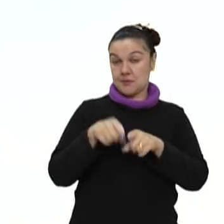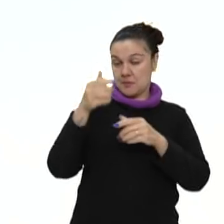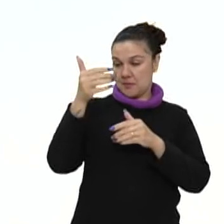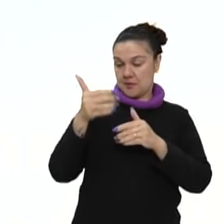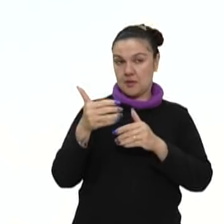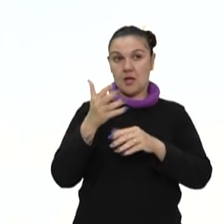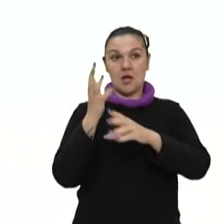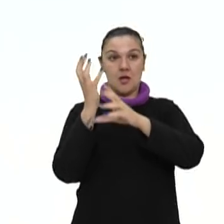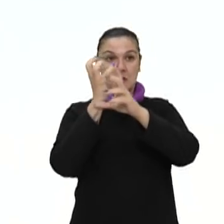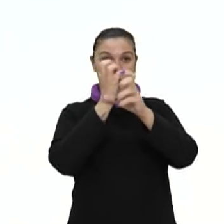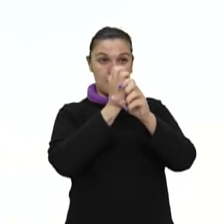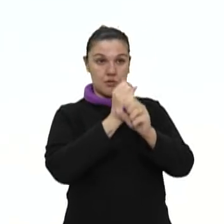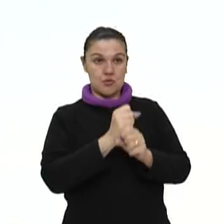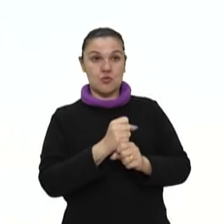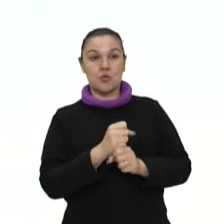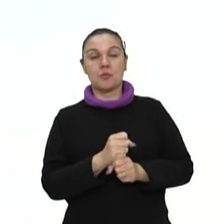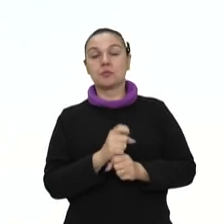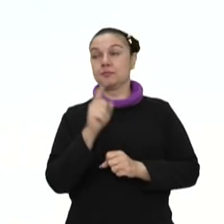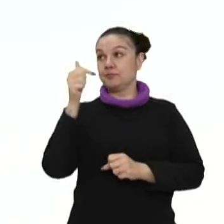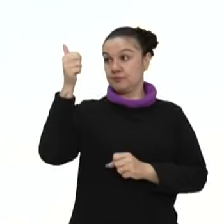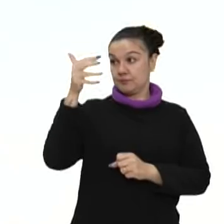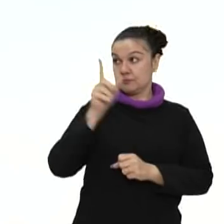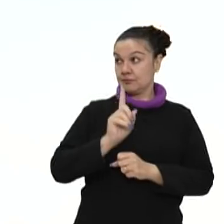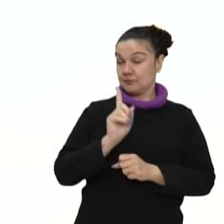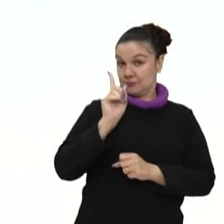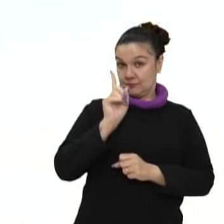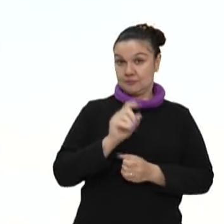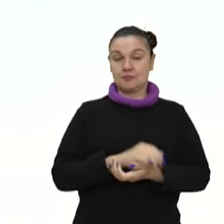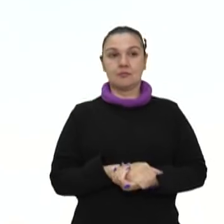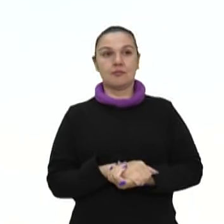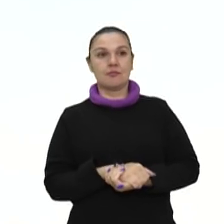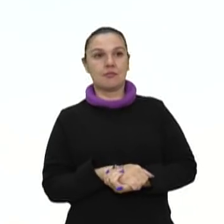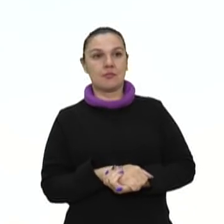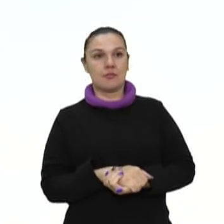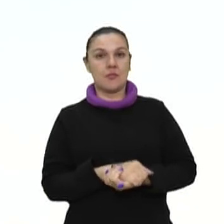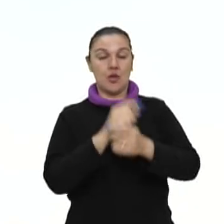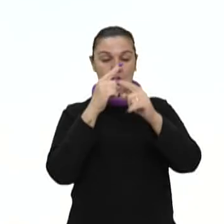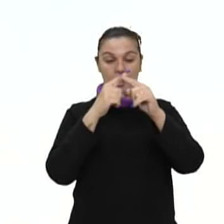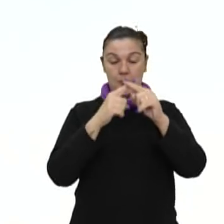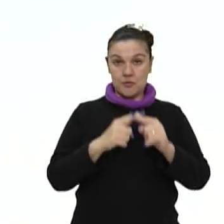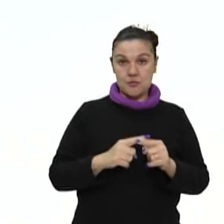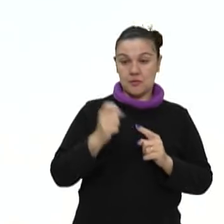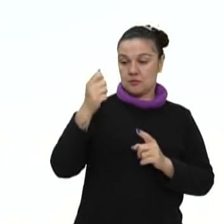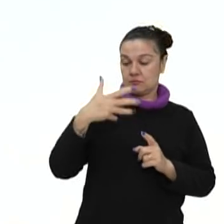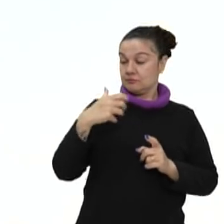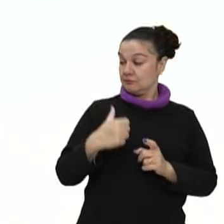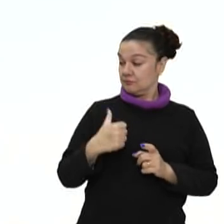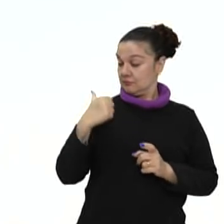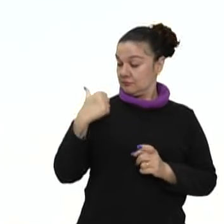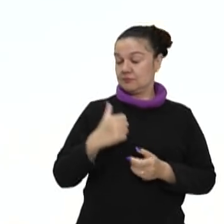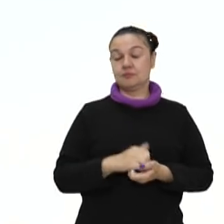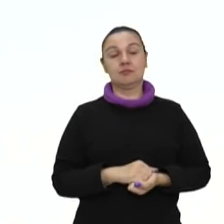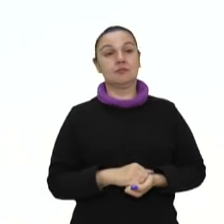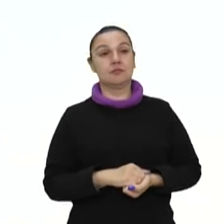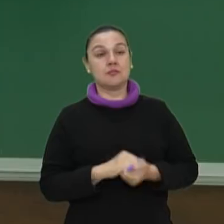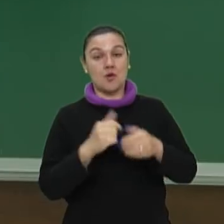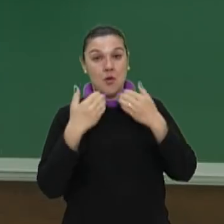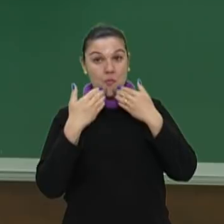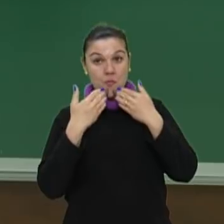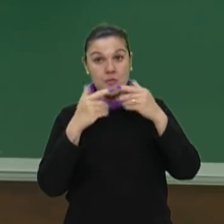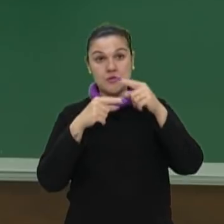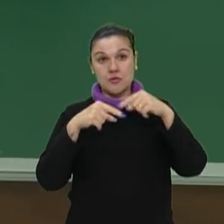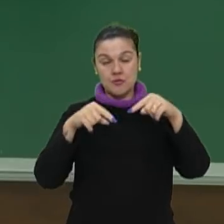A soma fica x1 mais x2 igual a menos b sobre a, e o produto, né, x1 vezes x2, é igual a c sobre a. Eu peço que